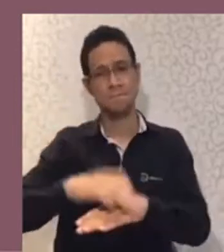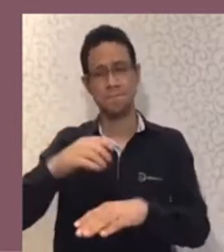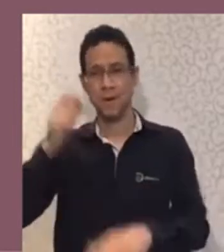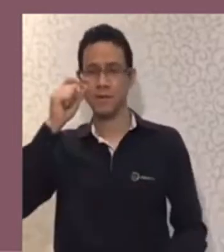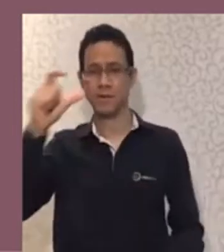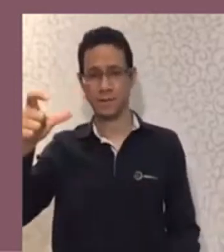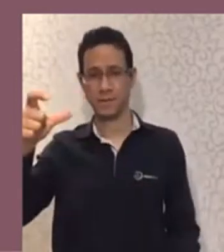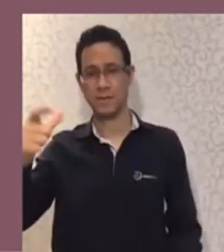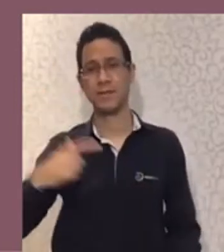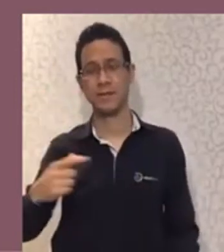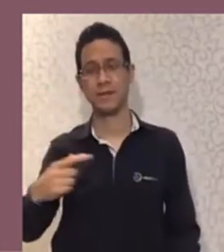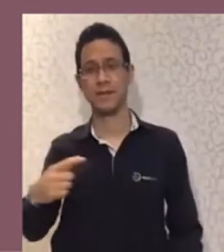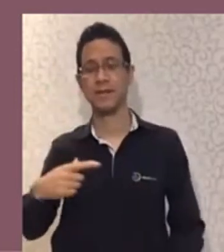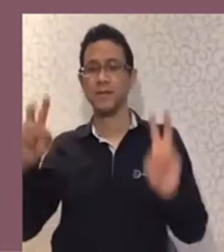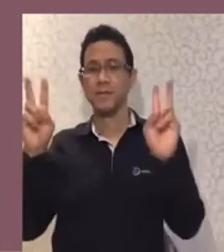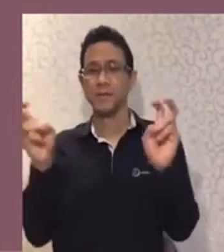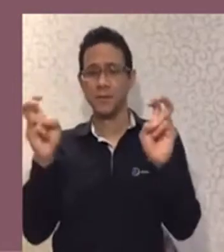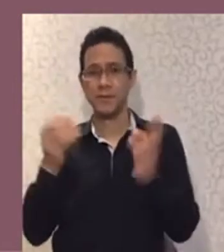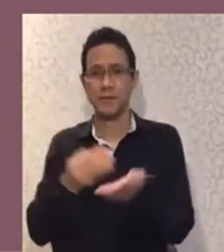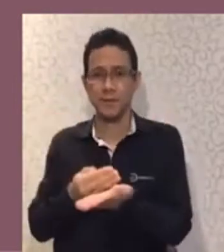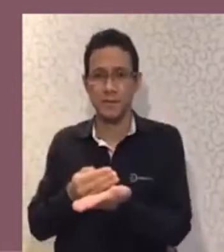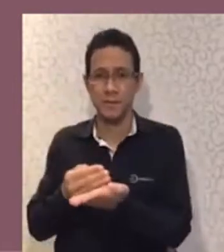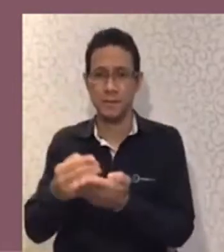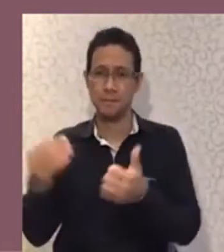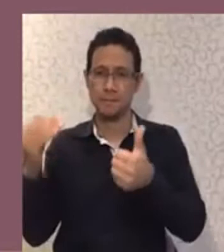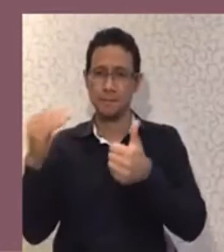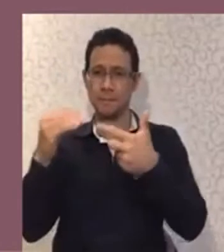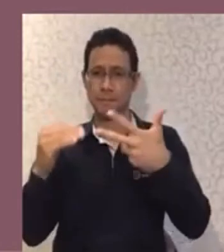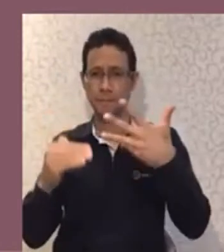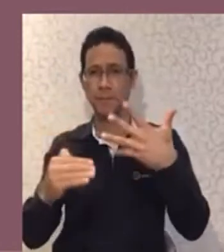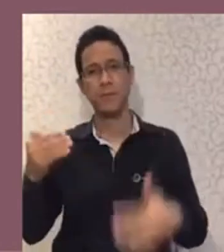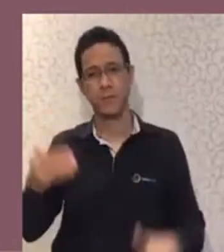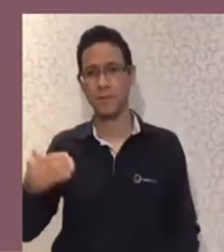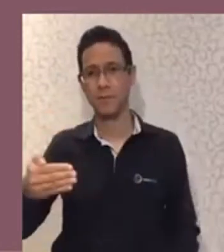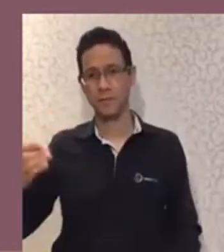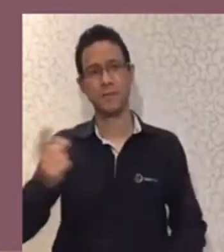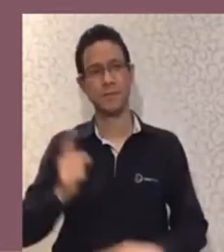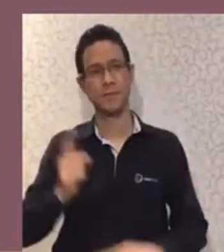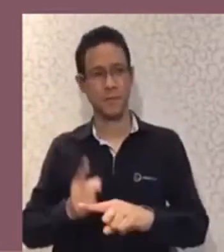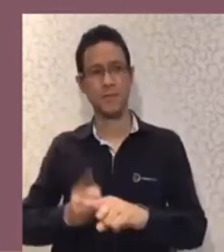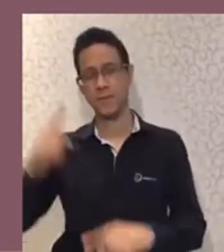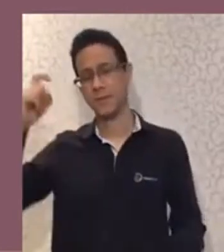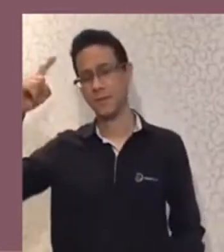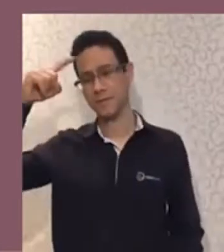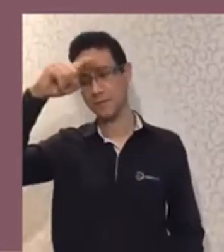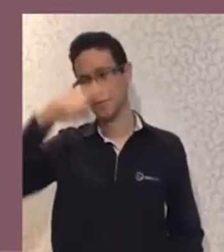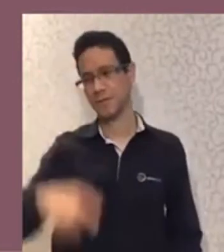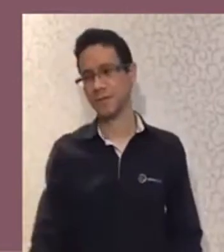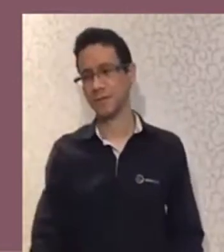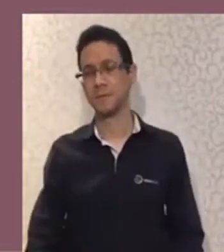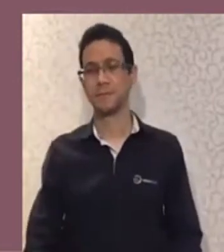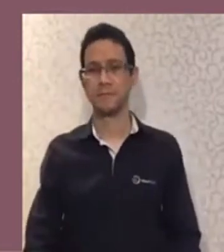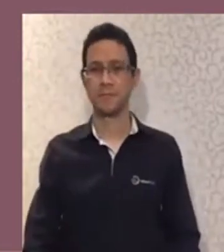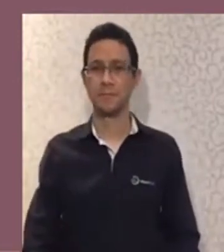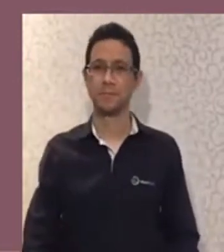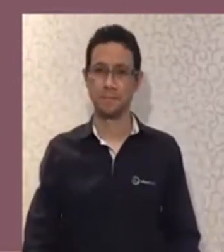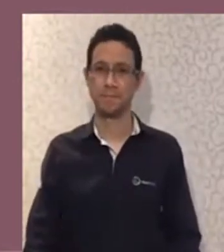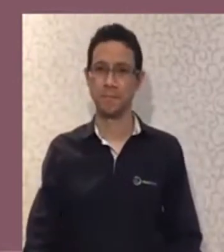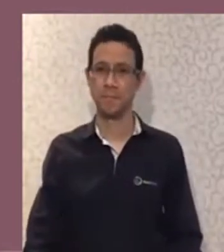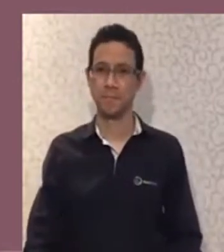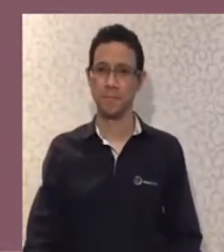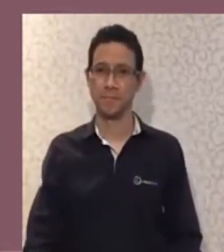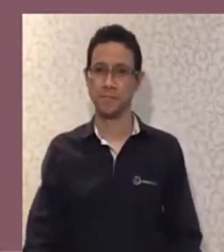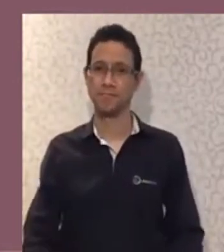questões muito primordiais toda vez, porque é difícil, né? A branquitude, a questão